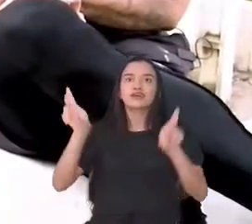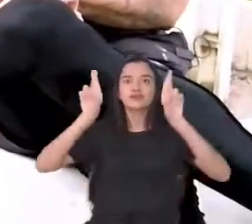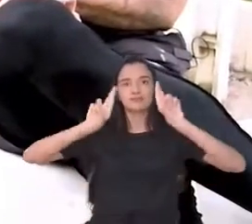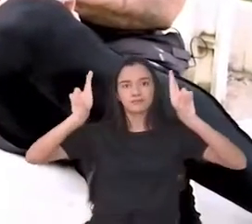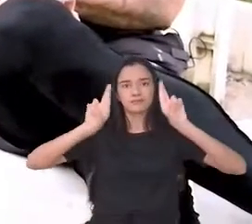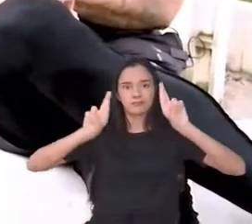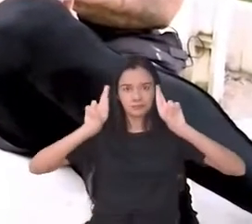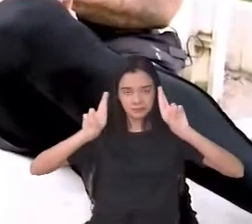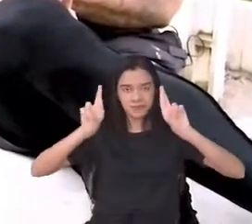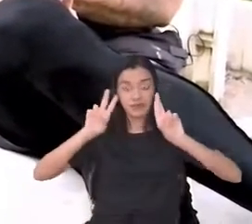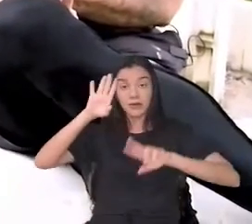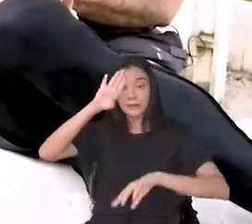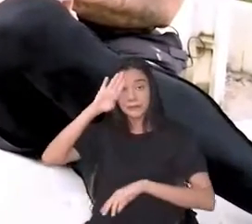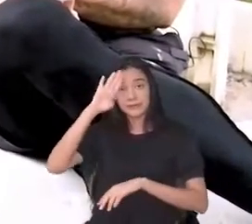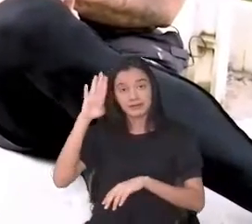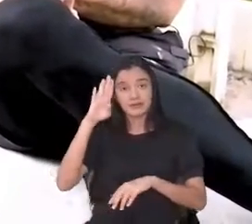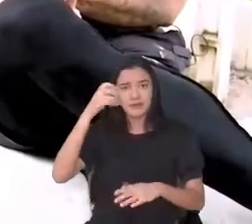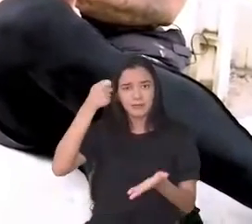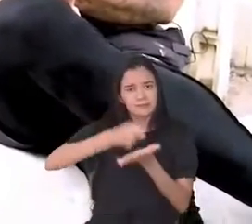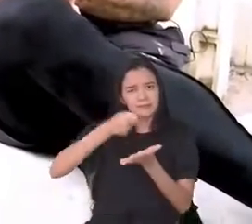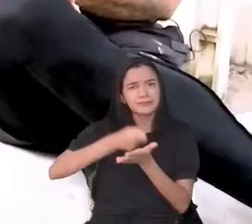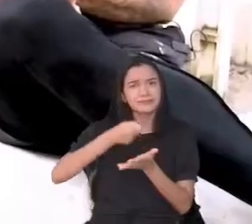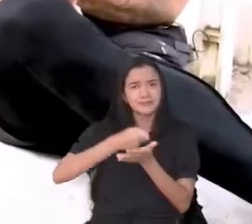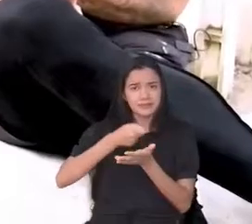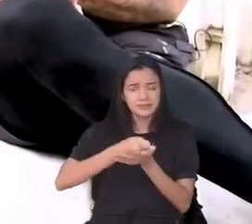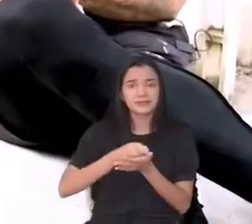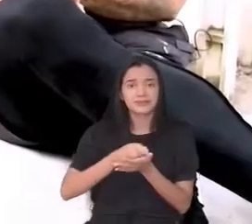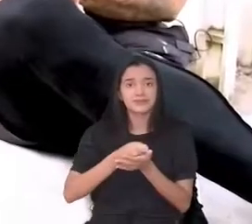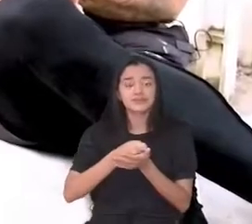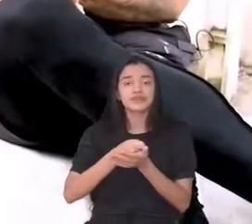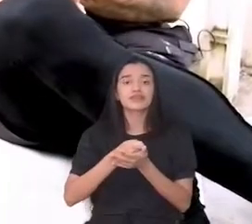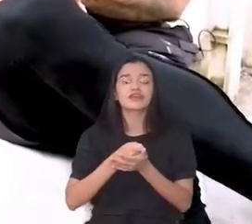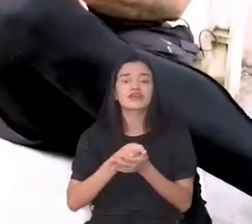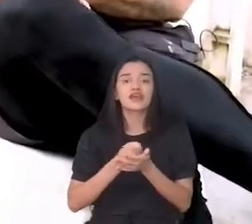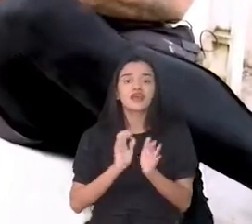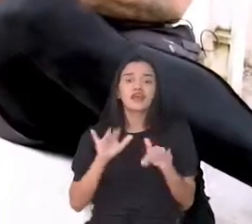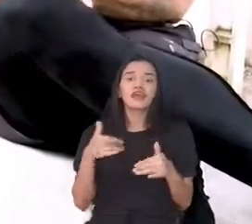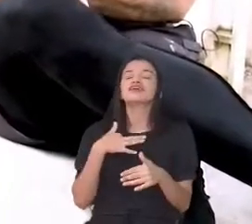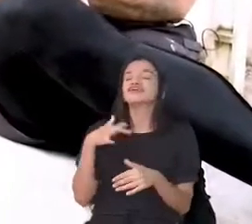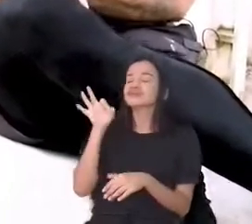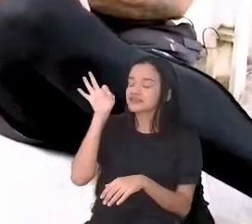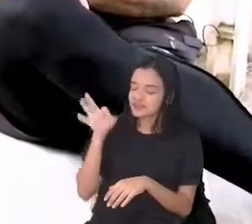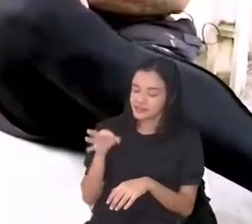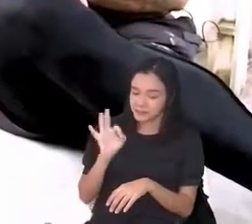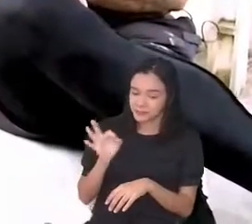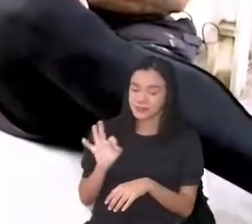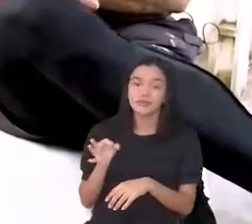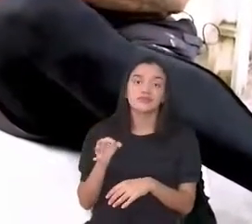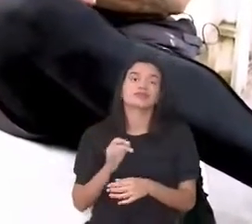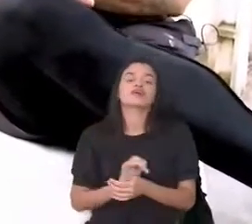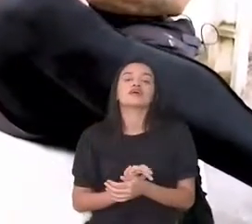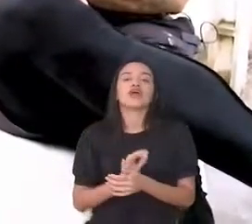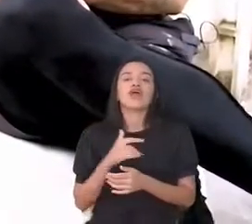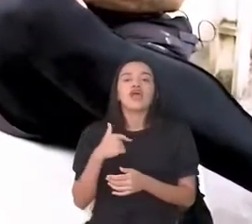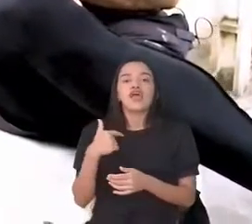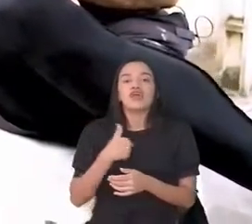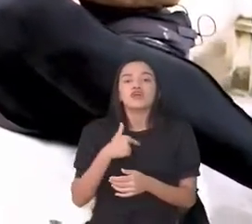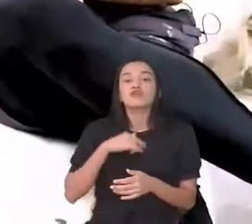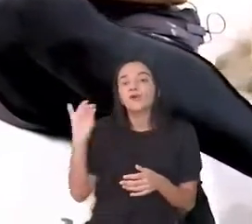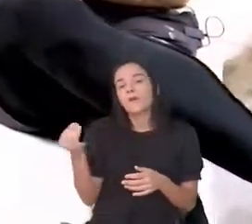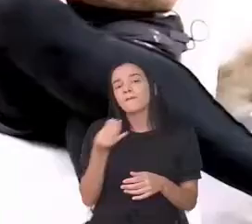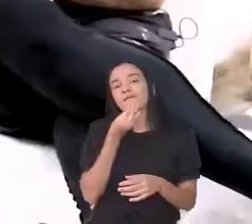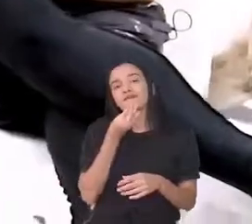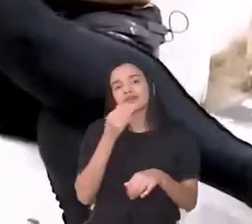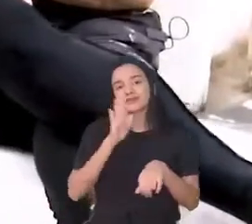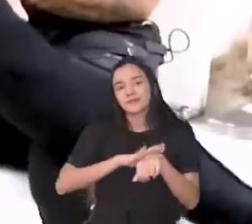ela é principalmente resistência, né? Gostei. A gente precisa Exatamente. combater o mal. Então, inclusive, eu vou aproveitar esse momento aqui e